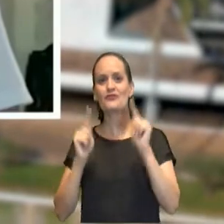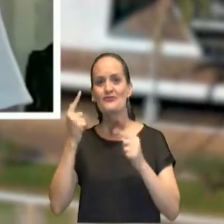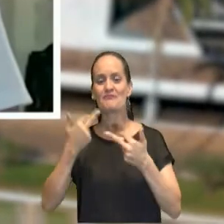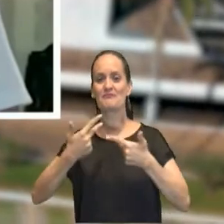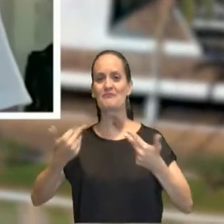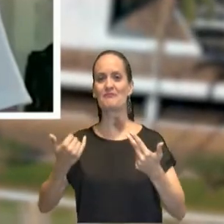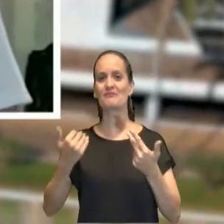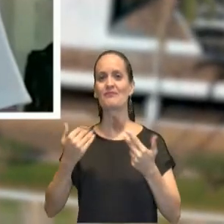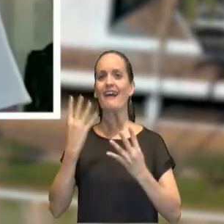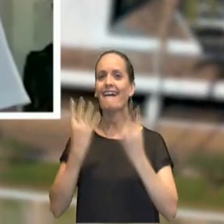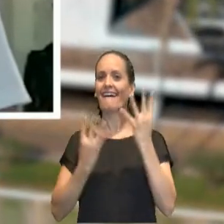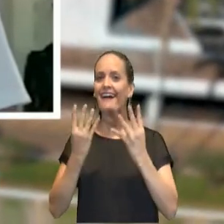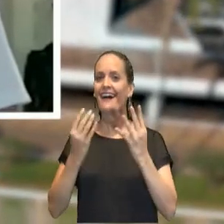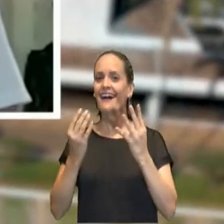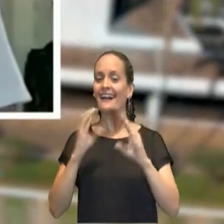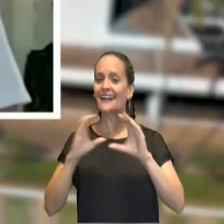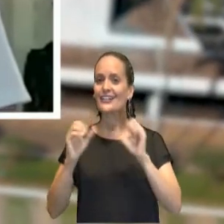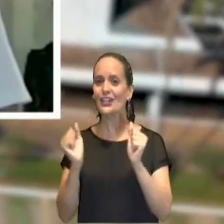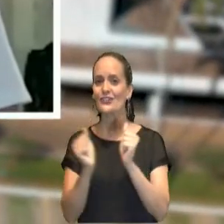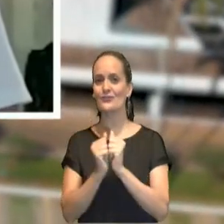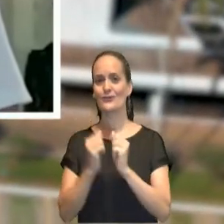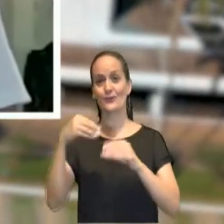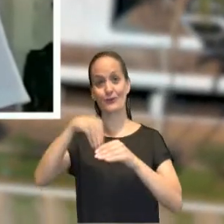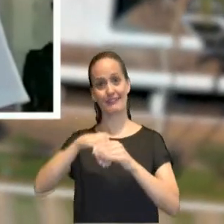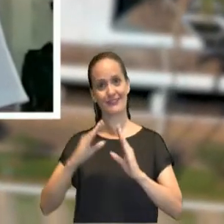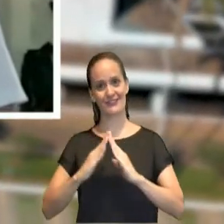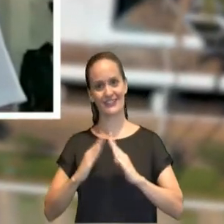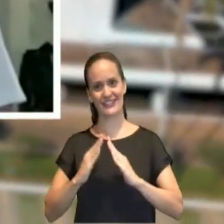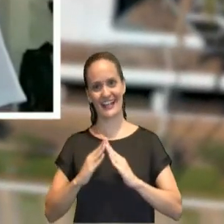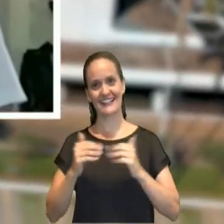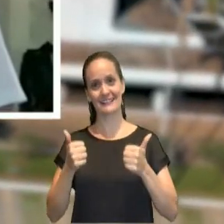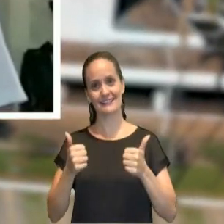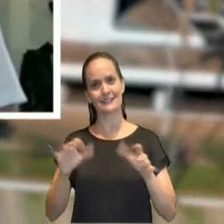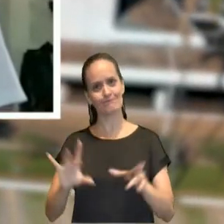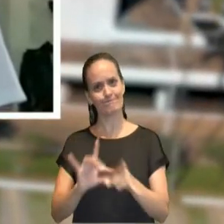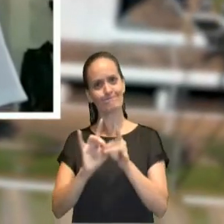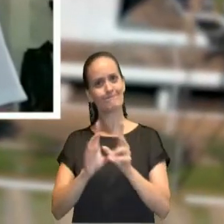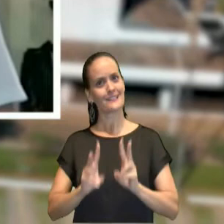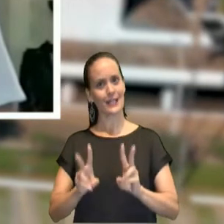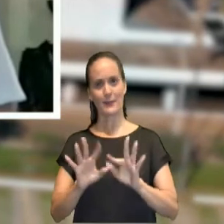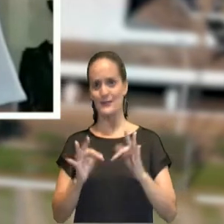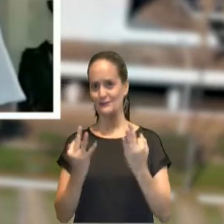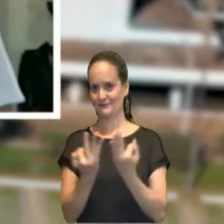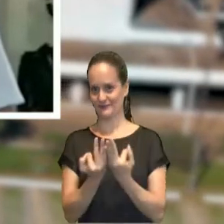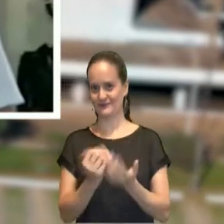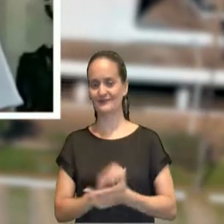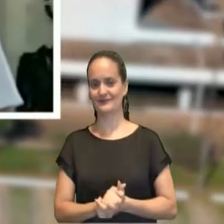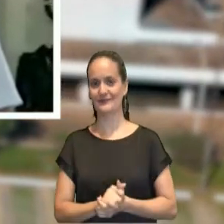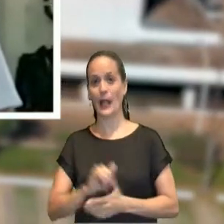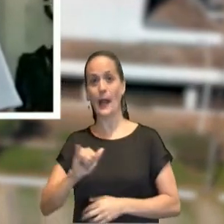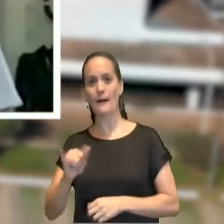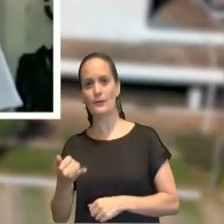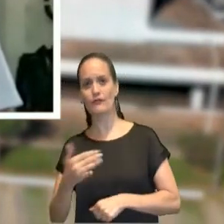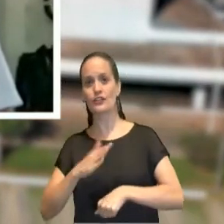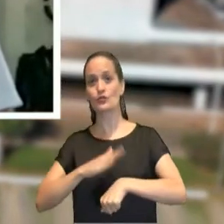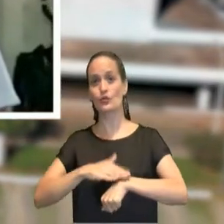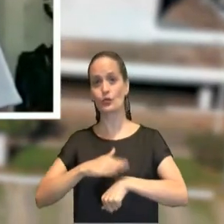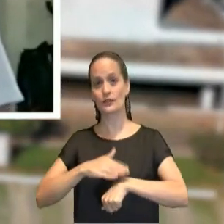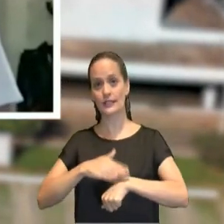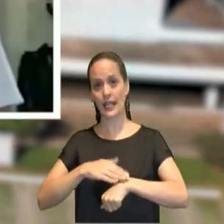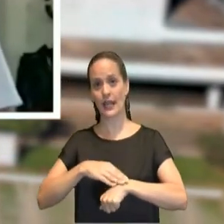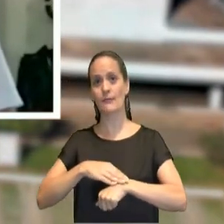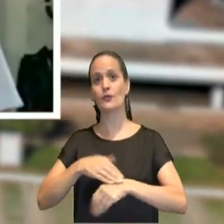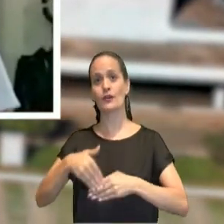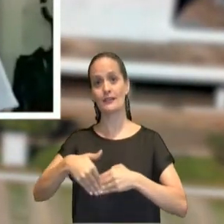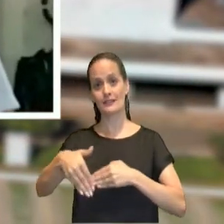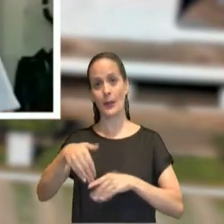família, cantem juntos, louvem ao Senhor e estejam juntos em família. Aproveitem bem essa última semana de maio.